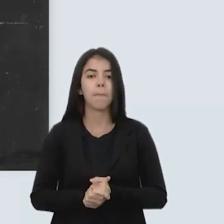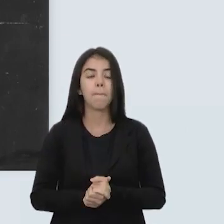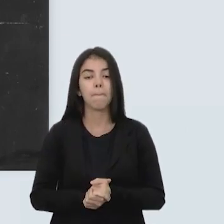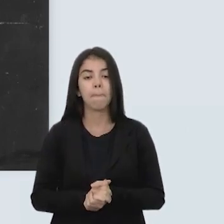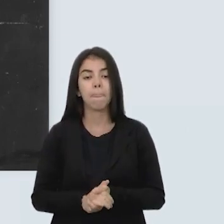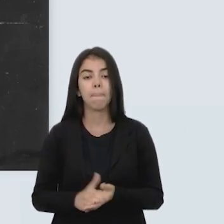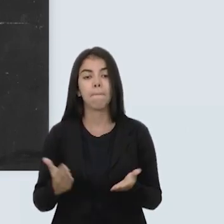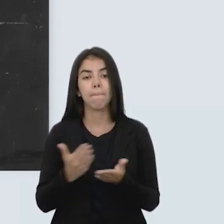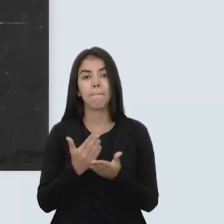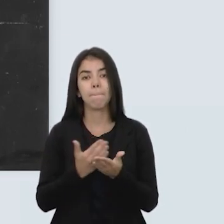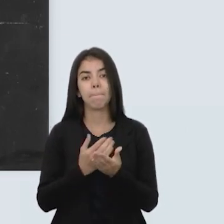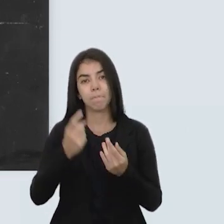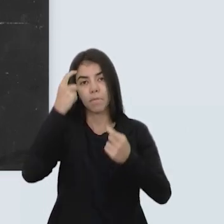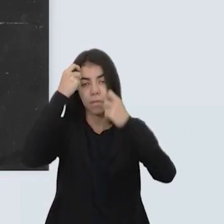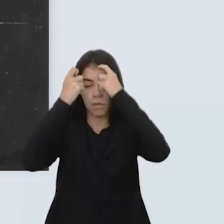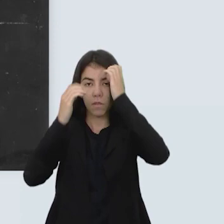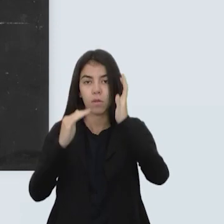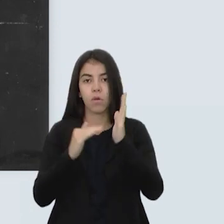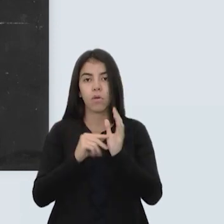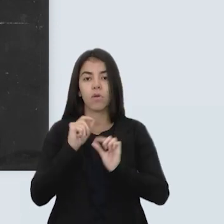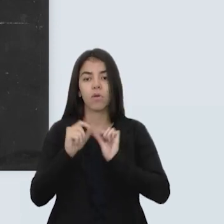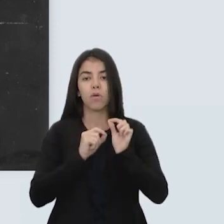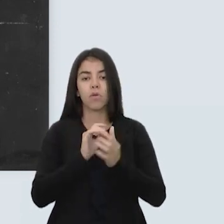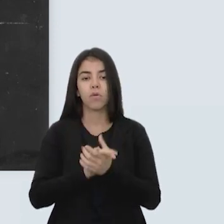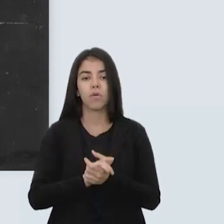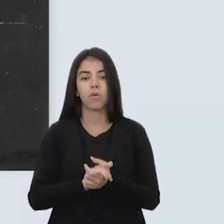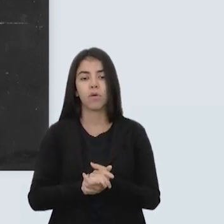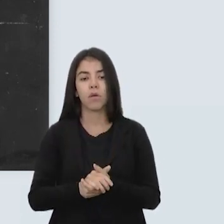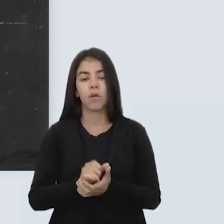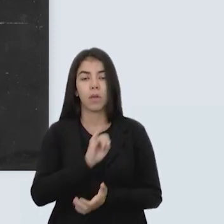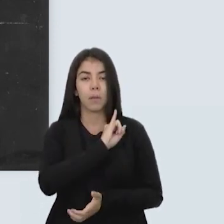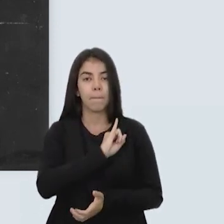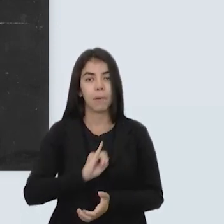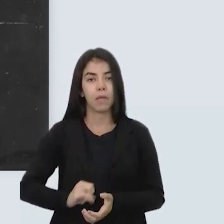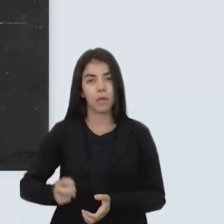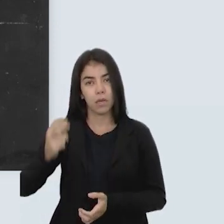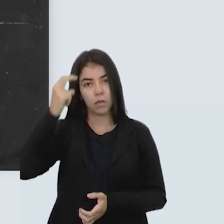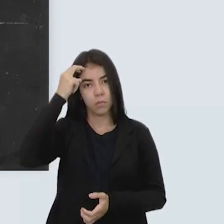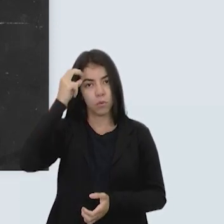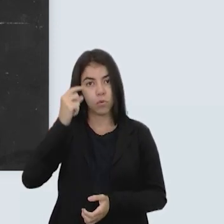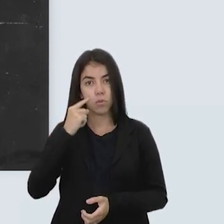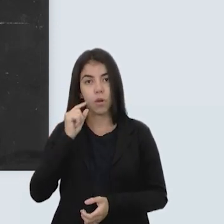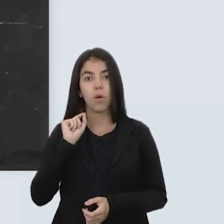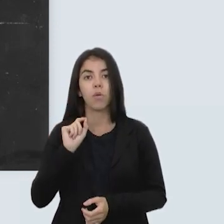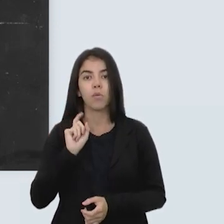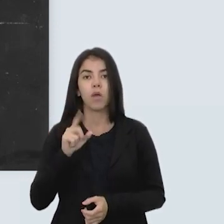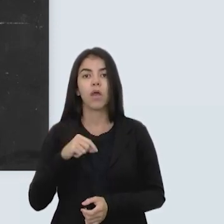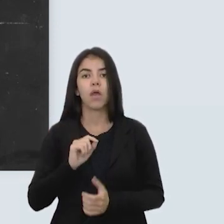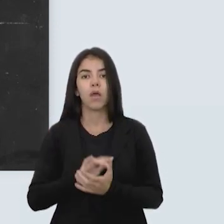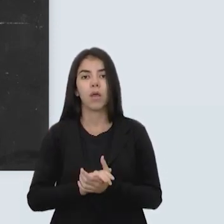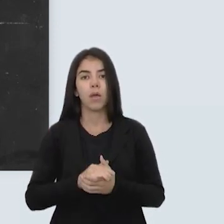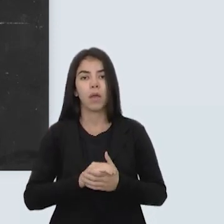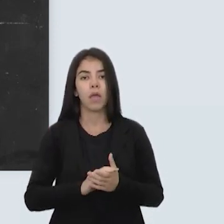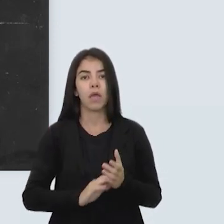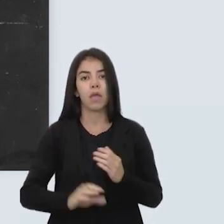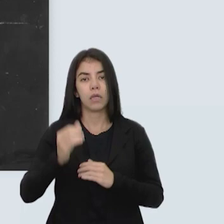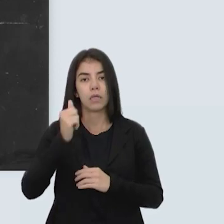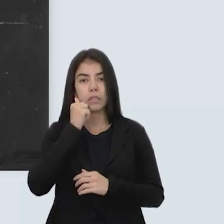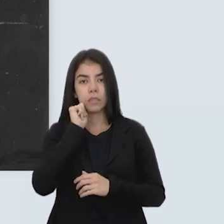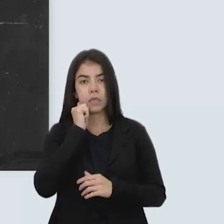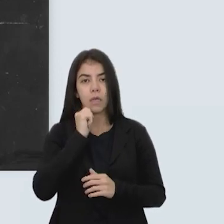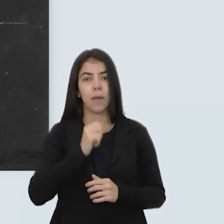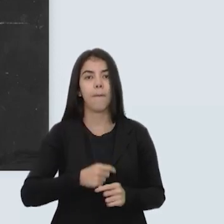E a nossa última ideia importante é o de imperialismo cultural. O imperialismo é um termo das ciências políticas que